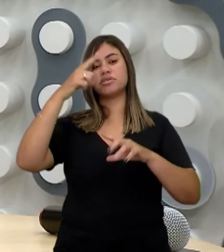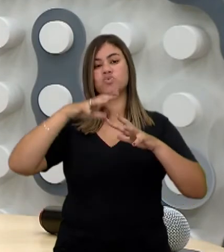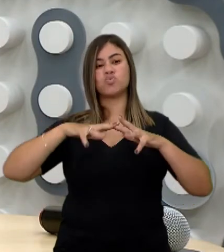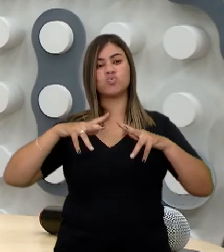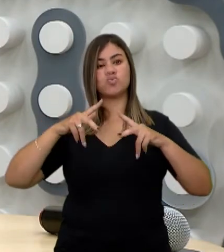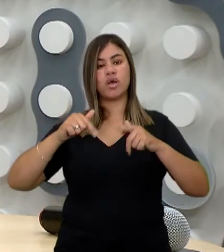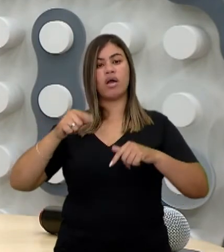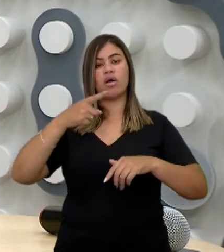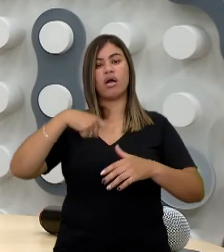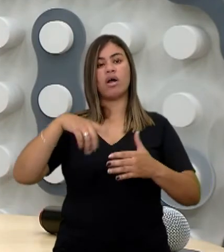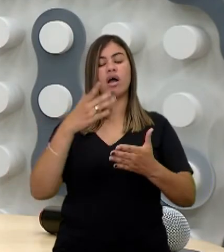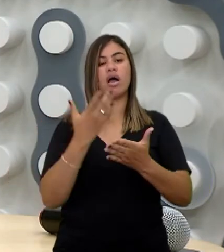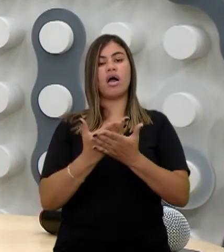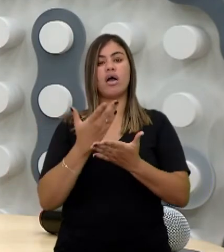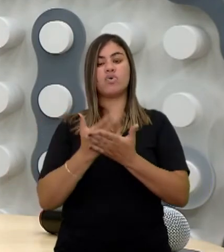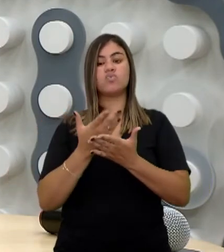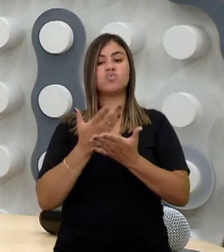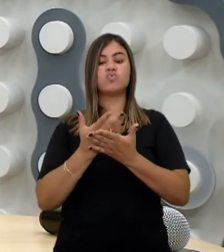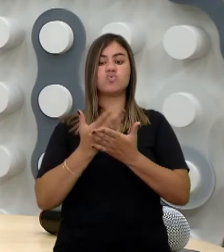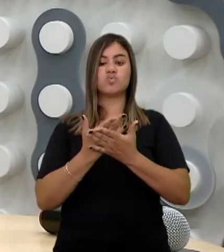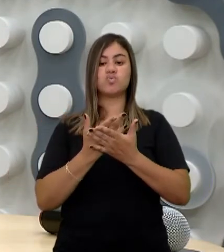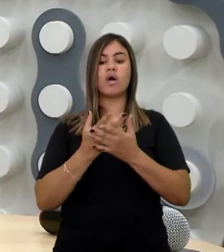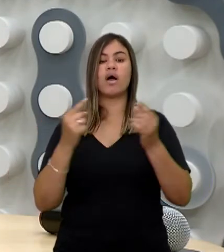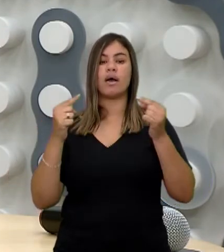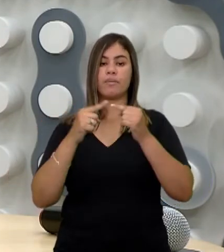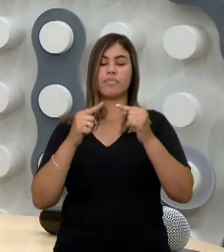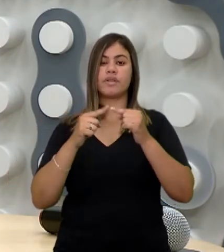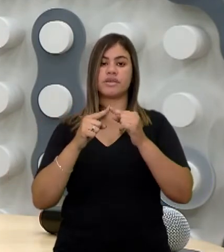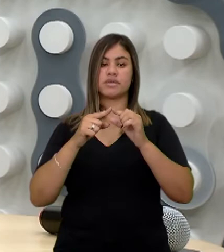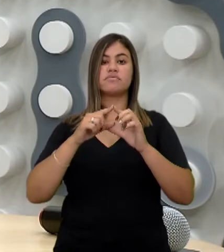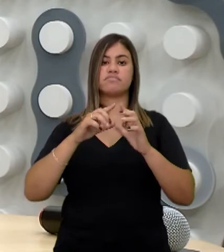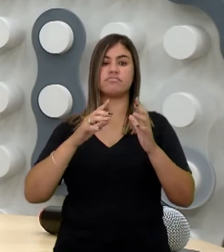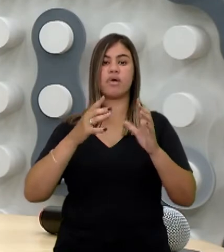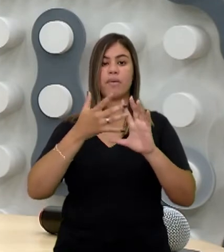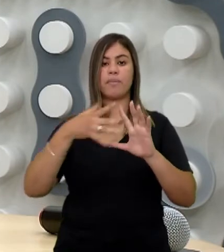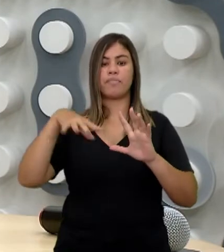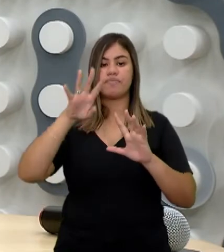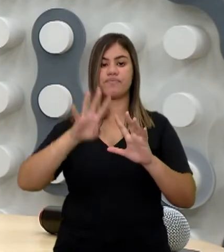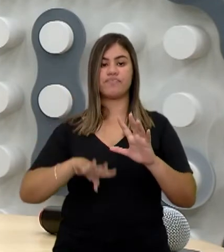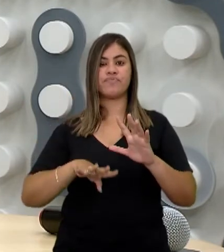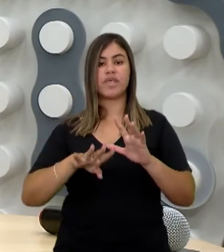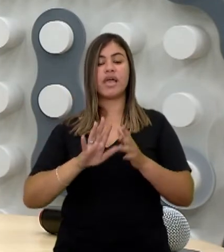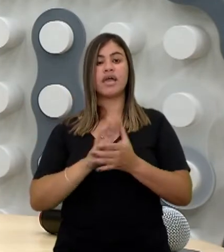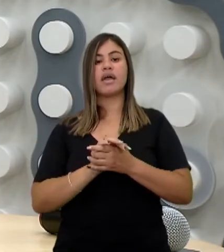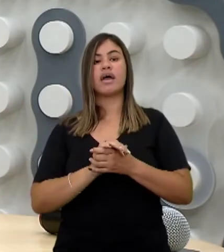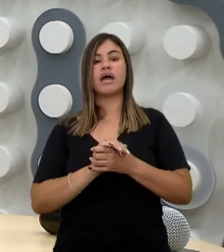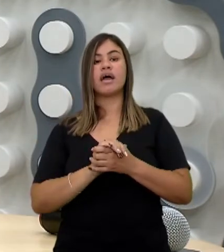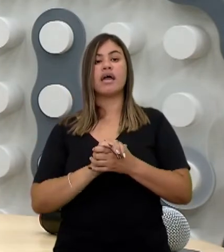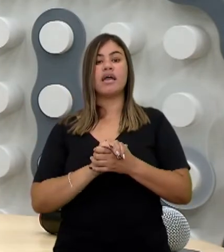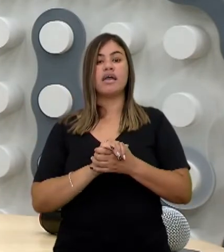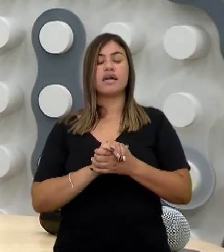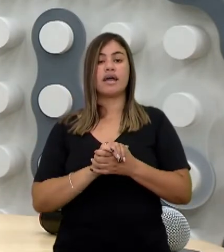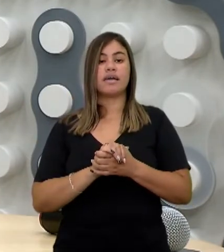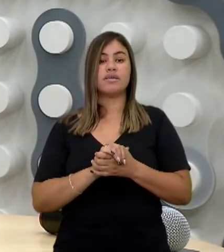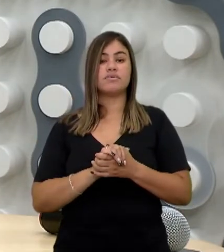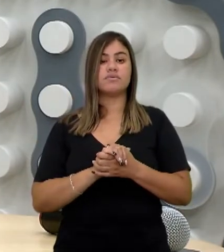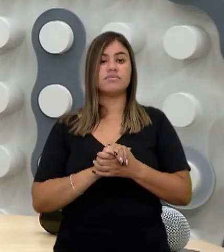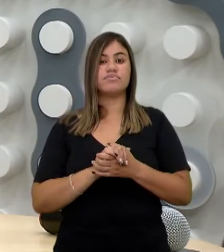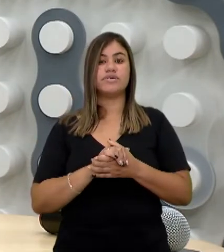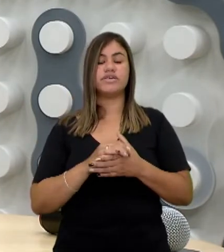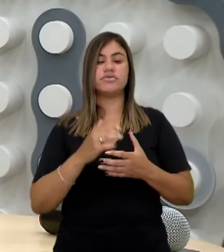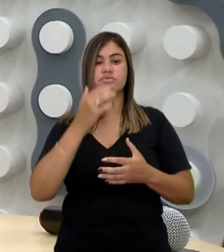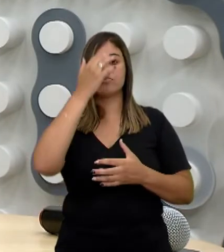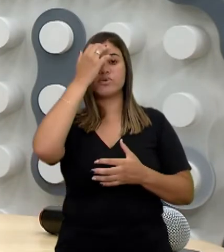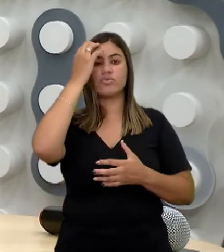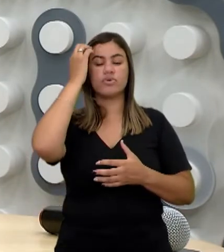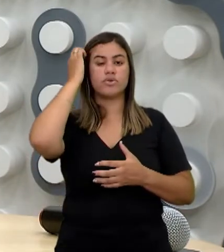estudando aquela mesma escala geológica que eu apresentei para vocês aí no seu tempo geológico, tá certo? E aí